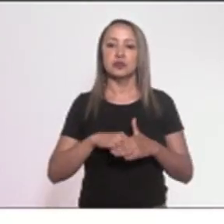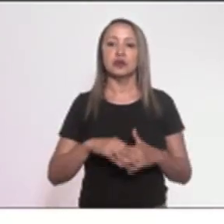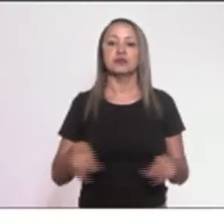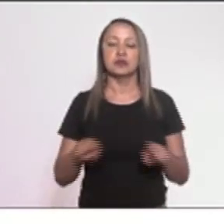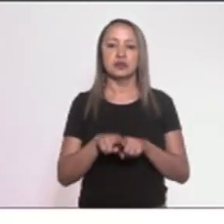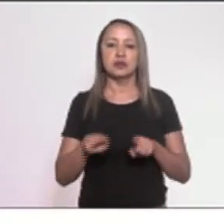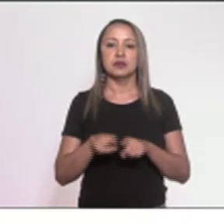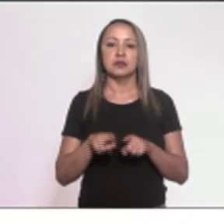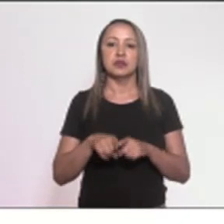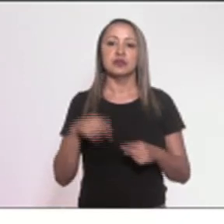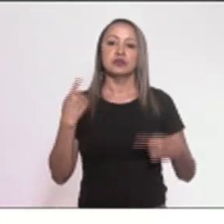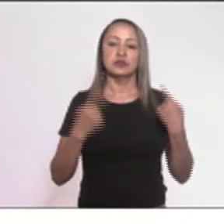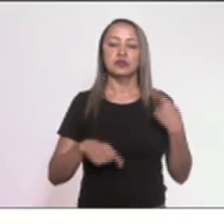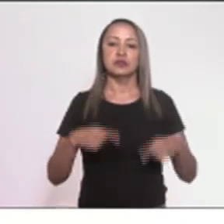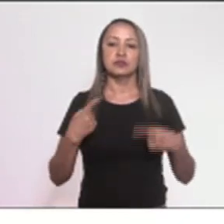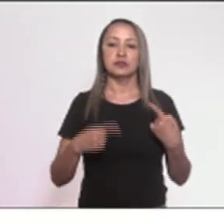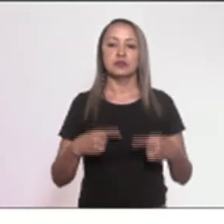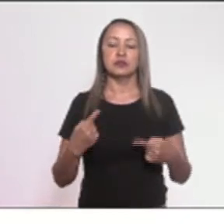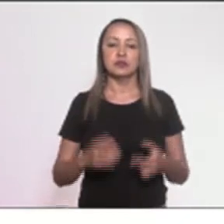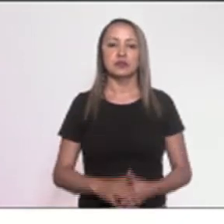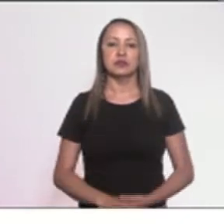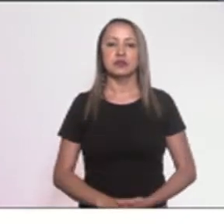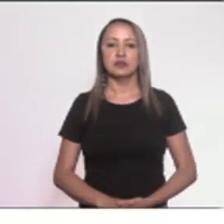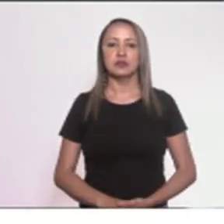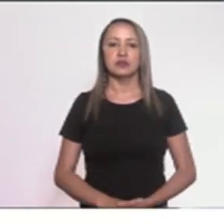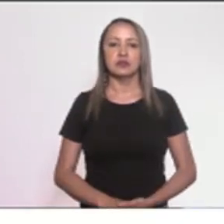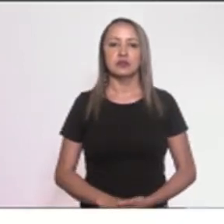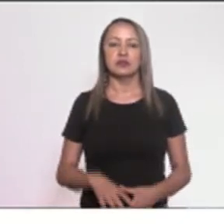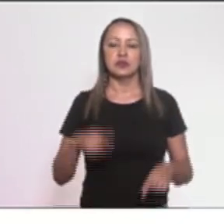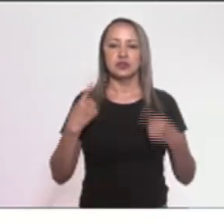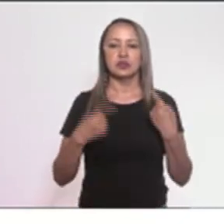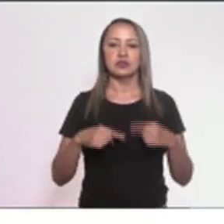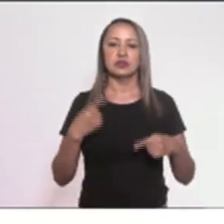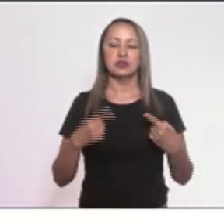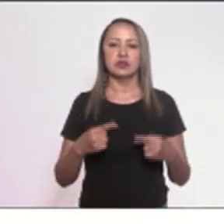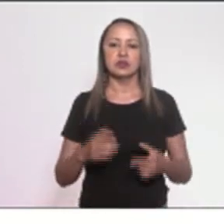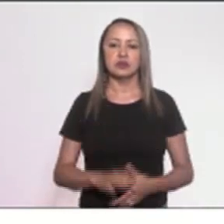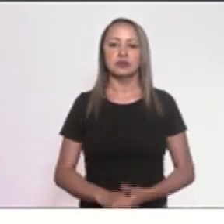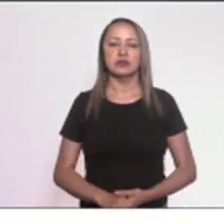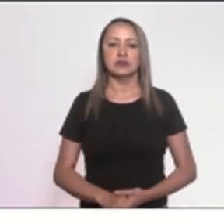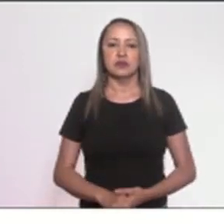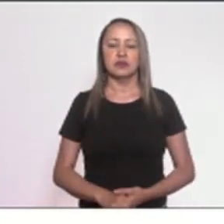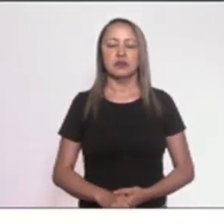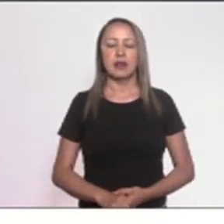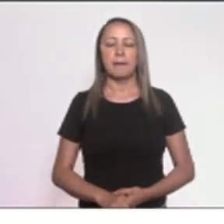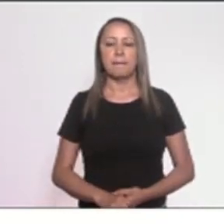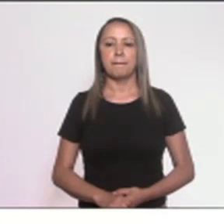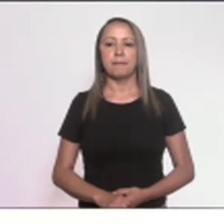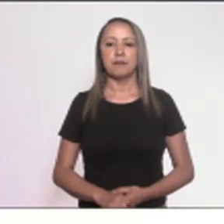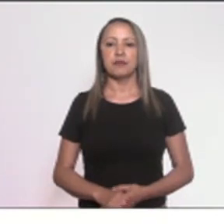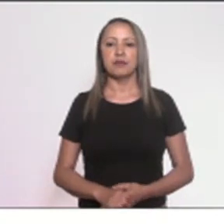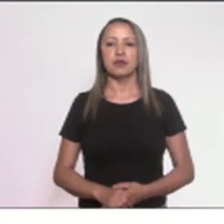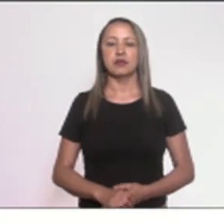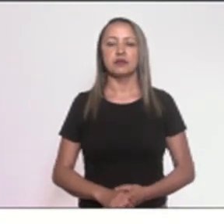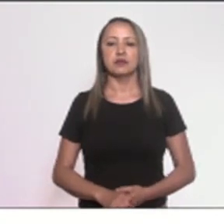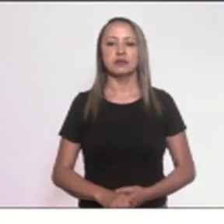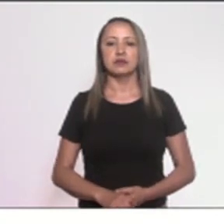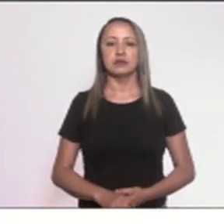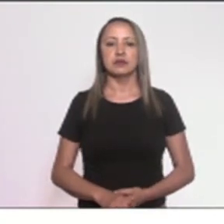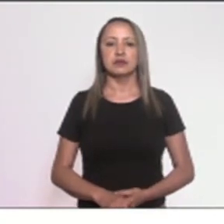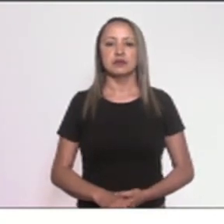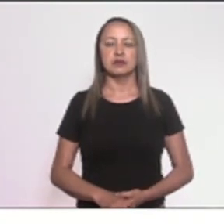que menciona. Em discussão, não havendo quem queira discutir, encerrada a discussão, a presente proposta recebeu uma emenda e retorna às